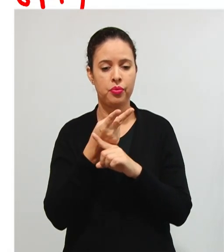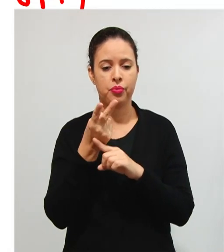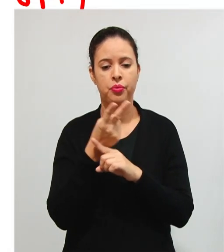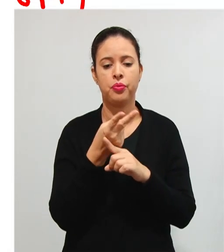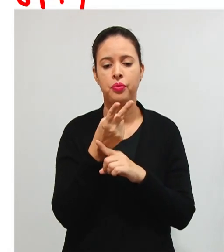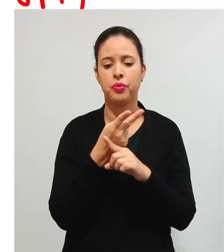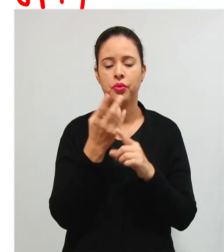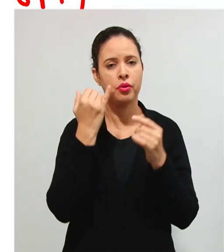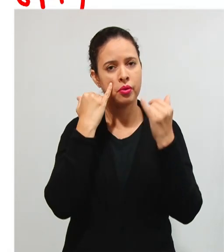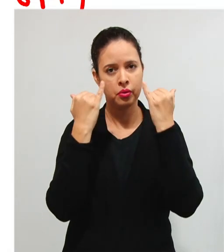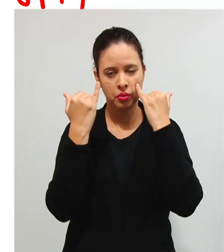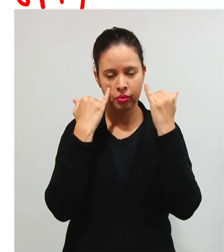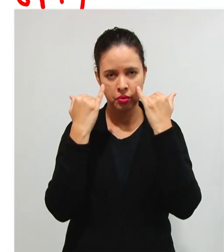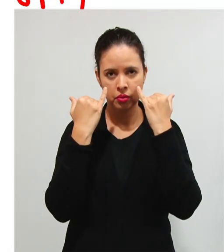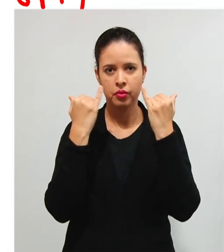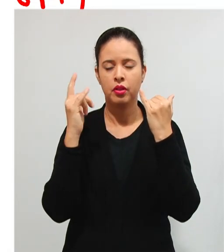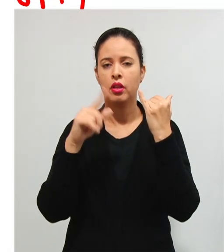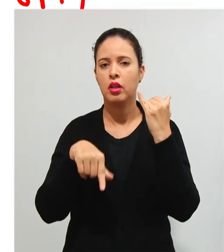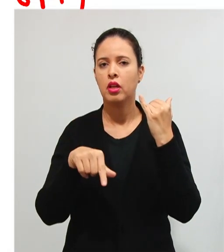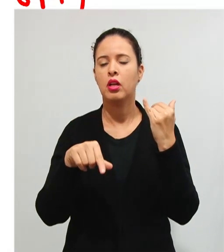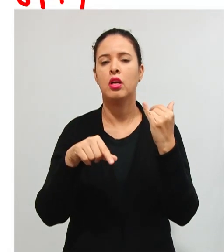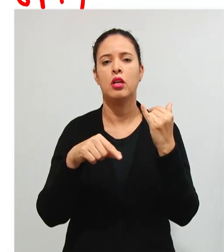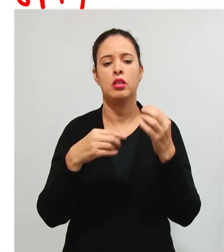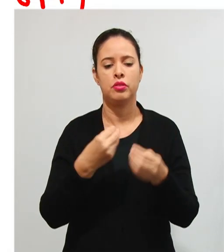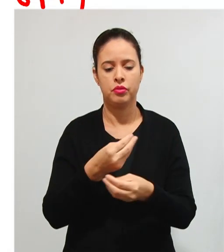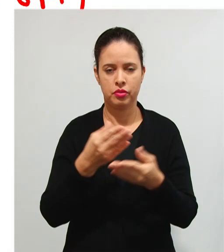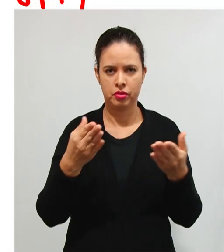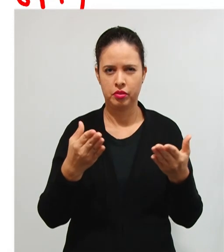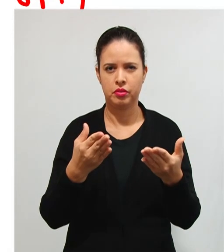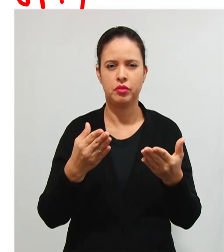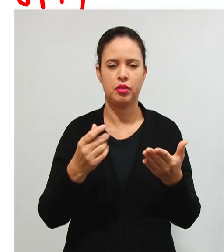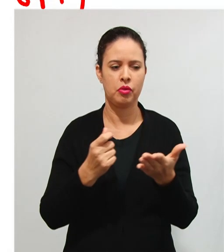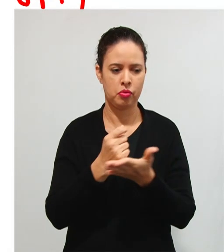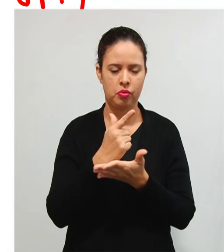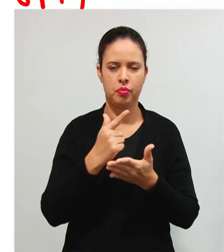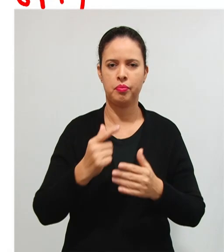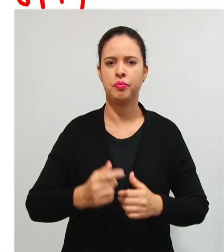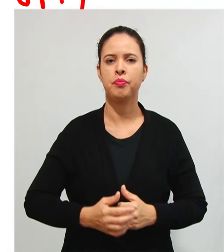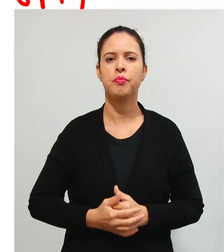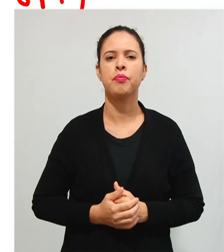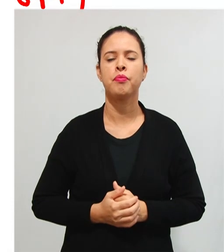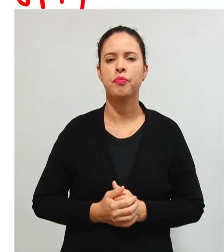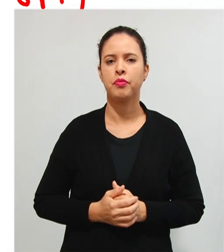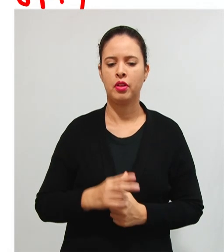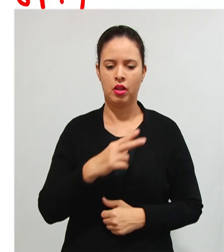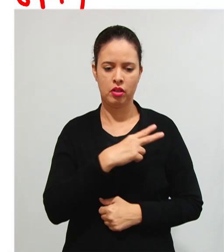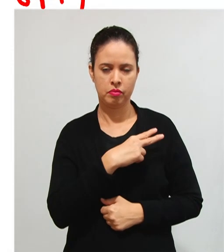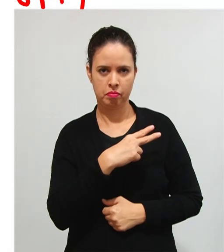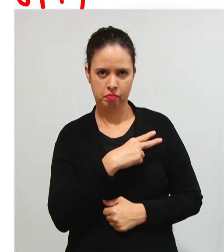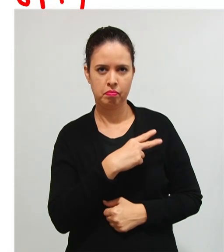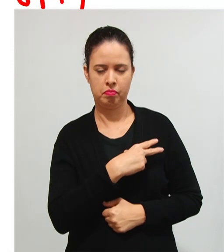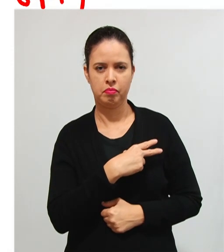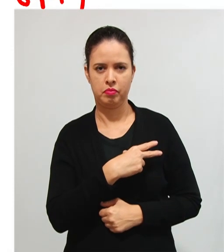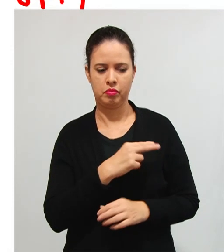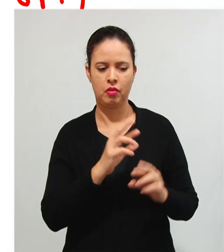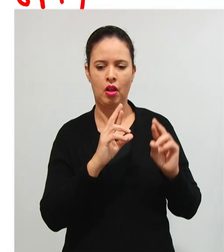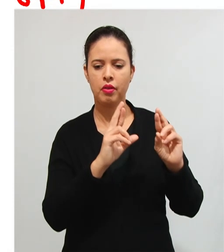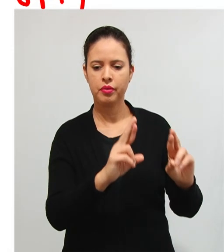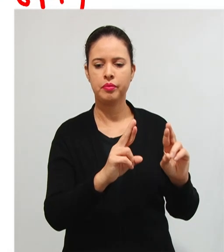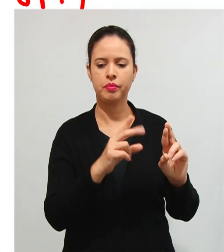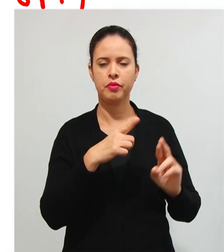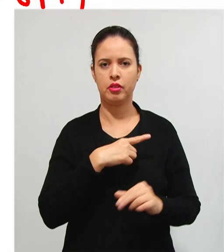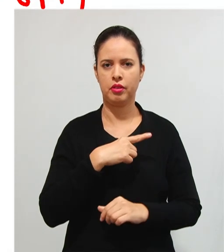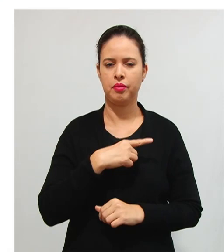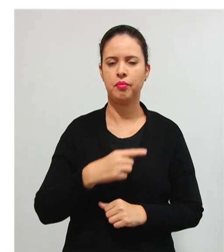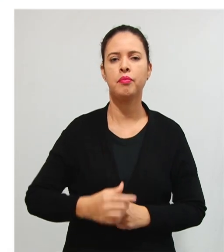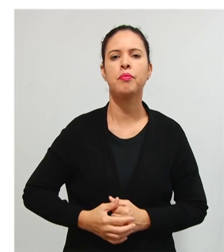para te fornecer propaganda, para te sugerir alguma compra, certo? Então ele respeita um pouco mais a privacidade do